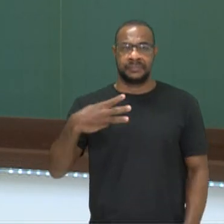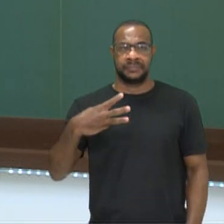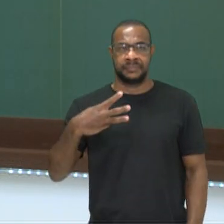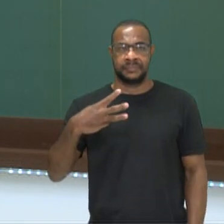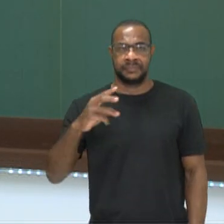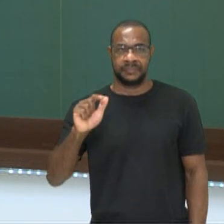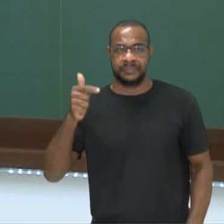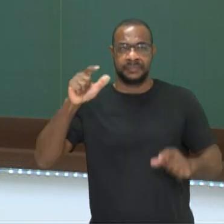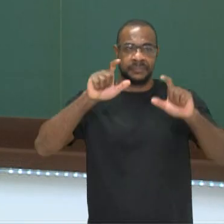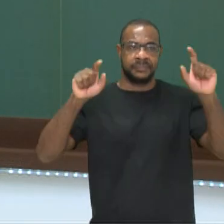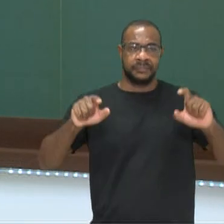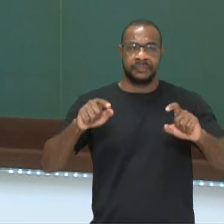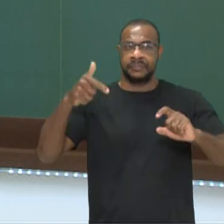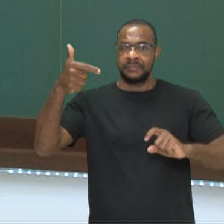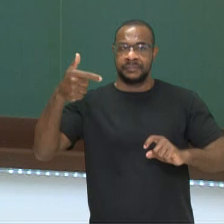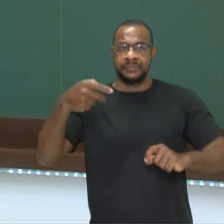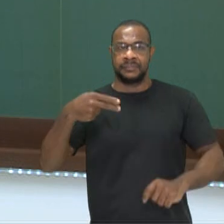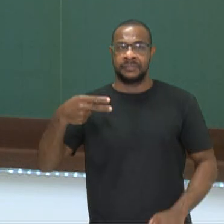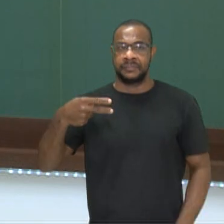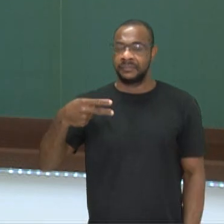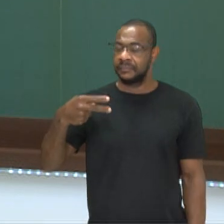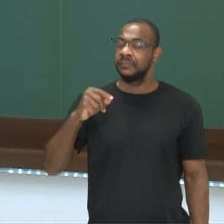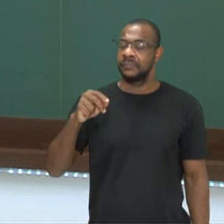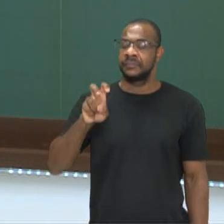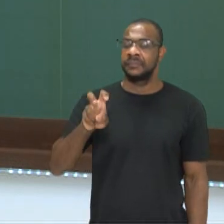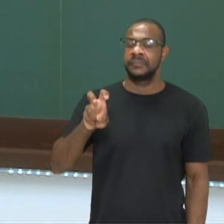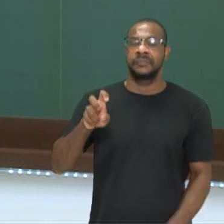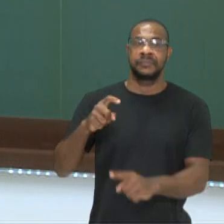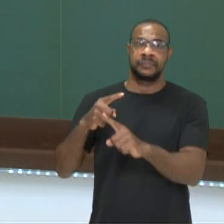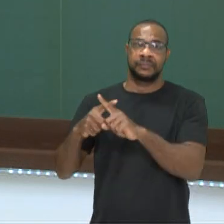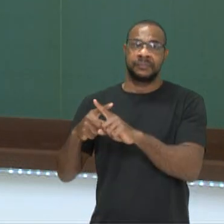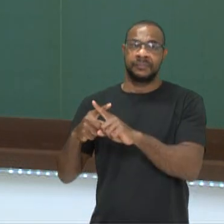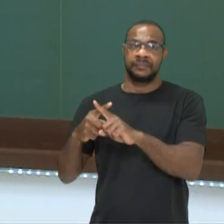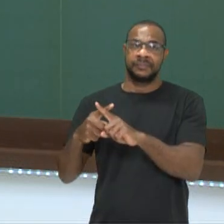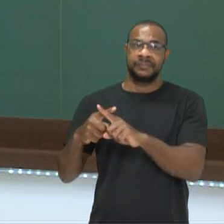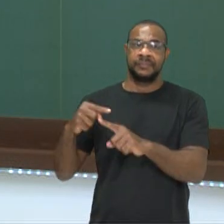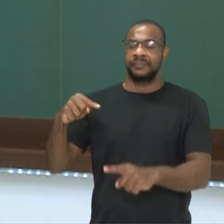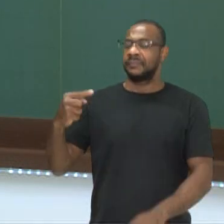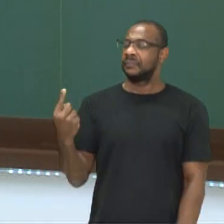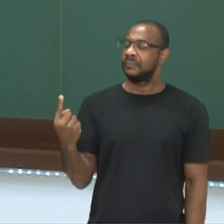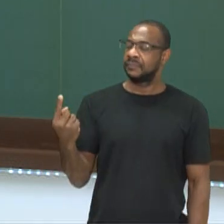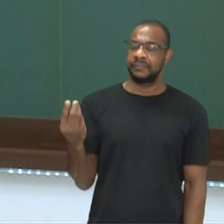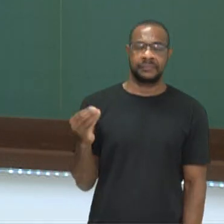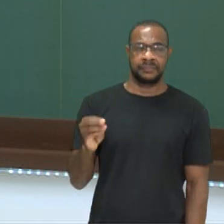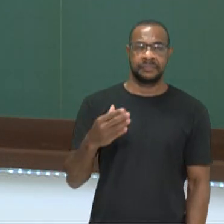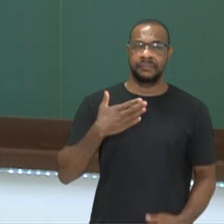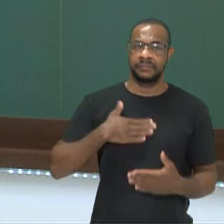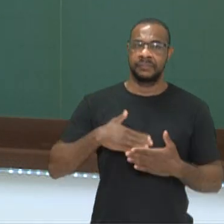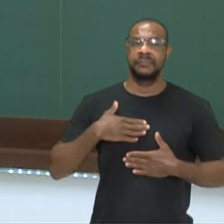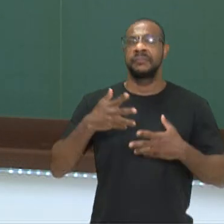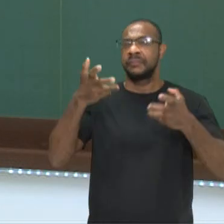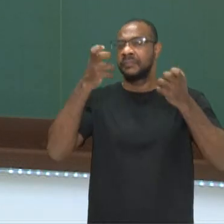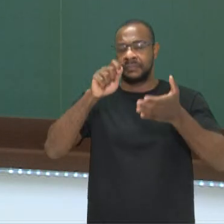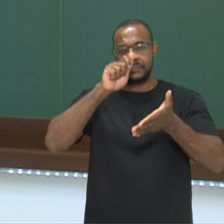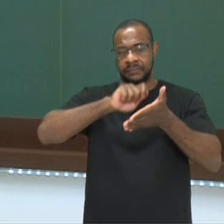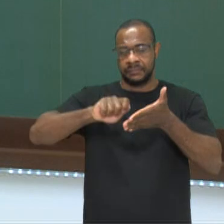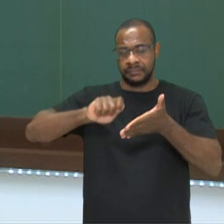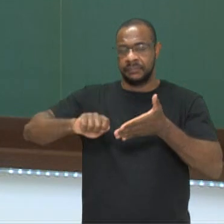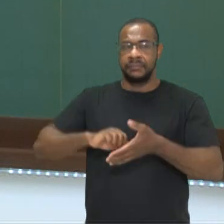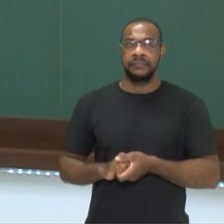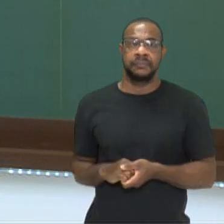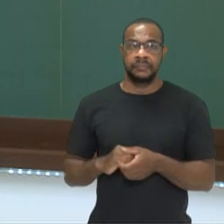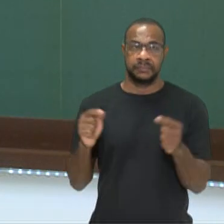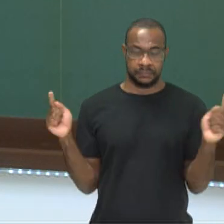vezes subtraído 1. Então, tá de forma clara aqui, é só você escrevendo devagar. Aí, o que ele quer? Ele quer na